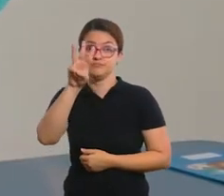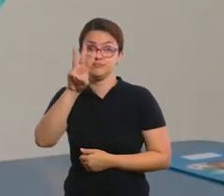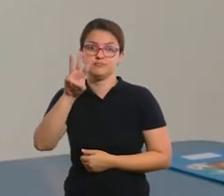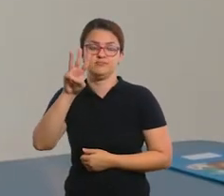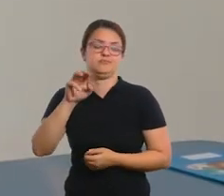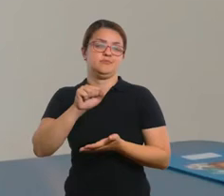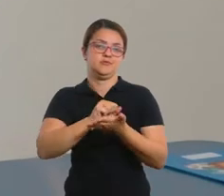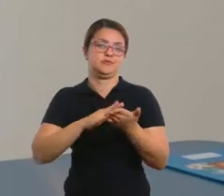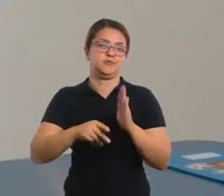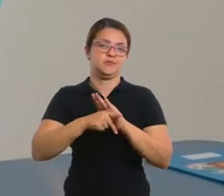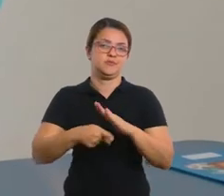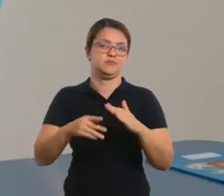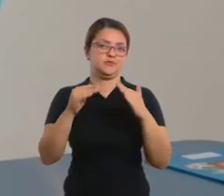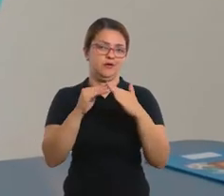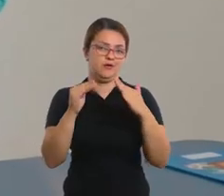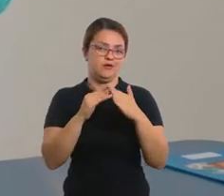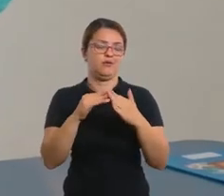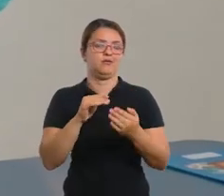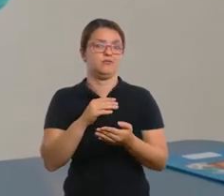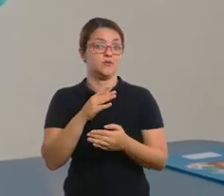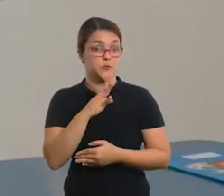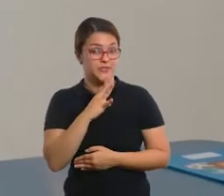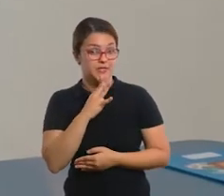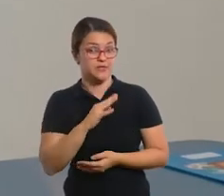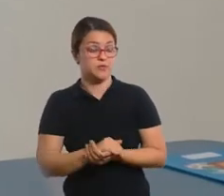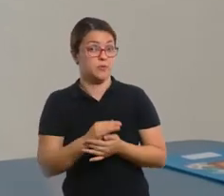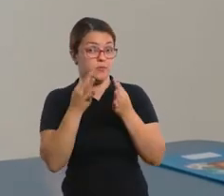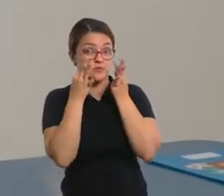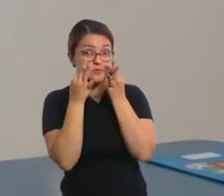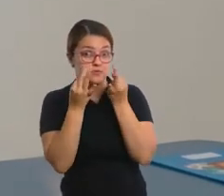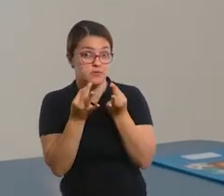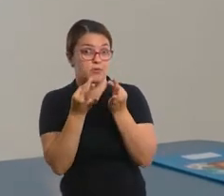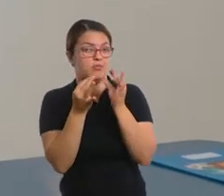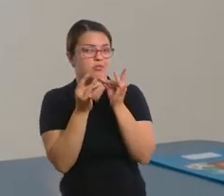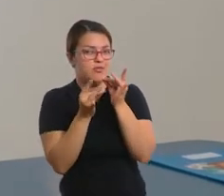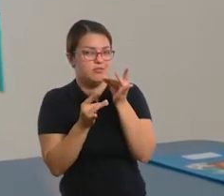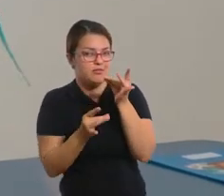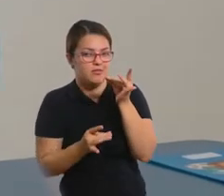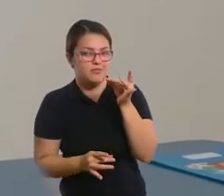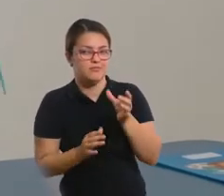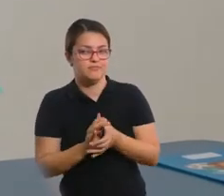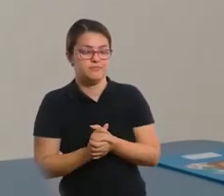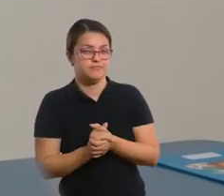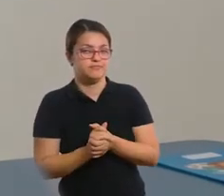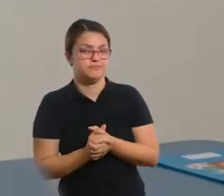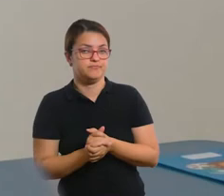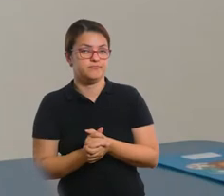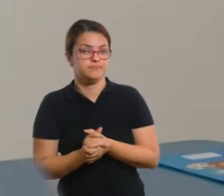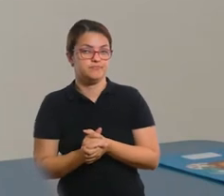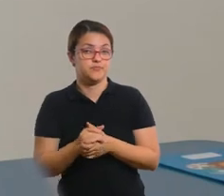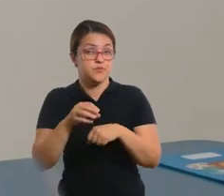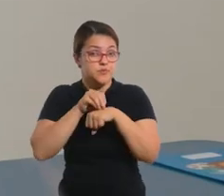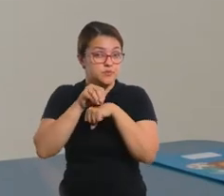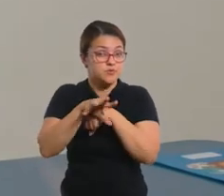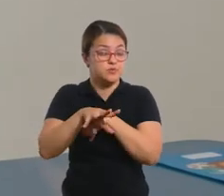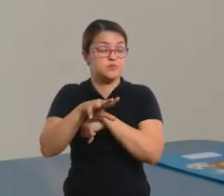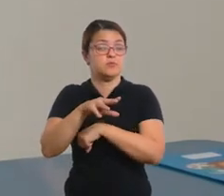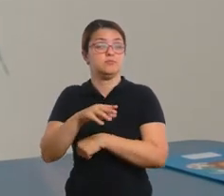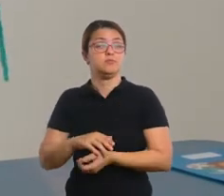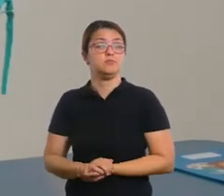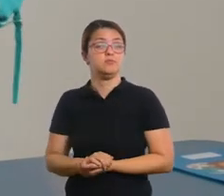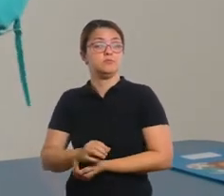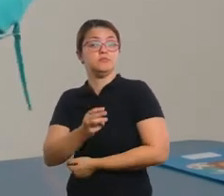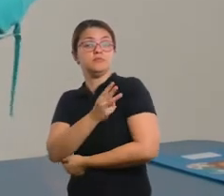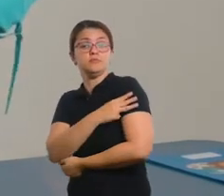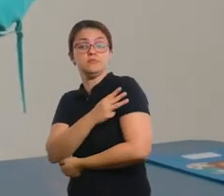Lição de Casa, que vocês já conhecem, e eu quero que vocês atentem para um detalhe. Nós hoje vamos falar sobre as sugestões de